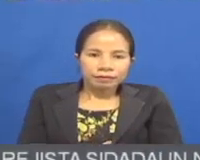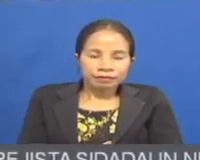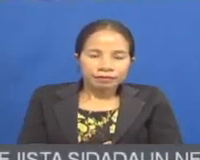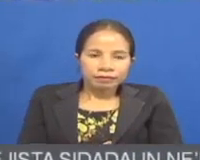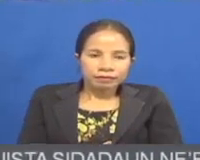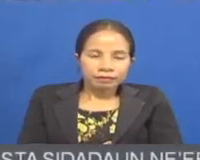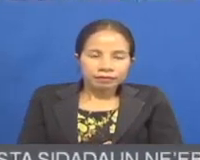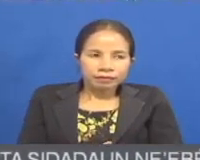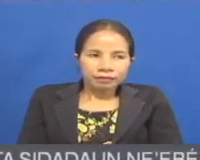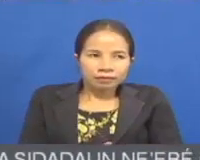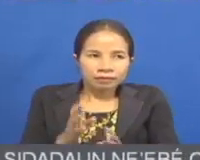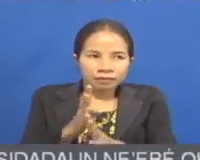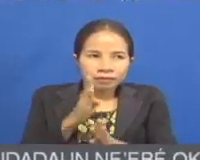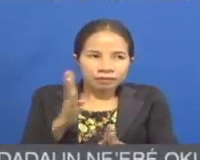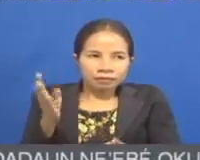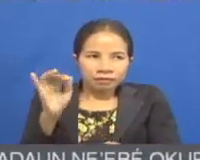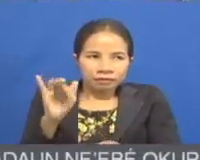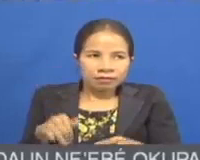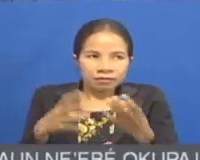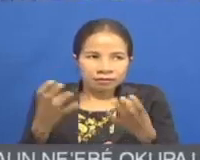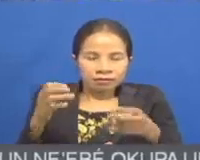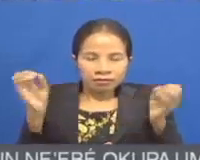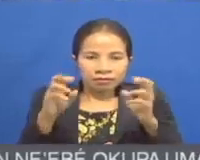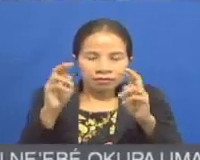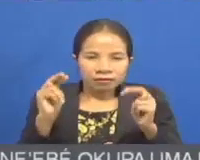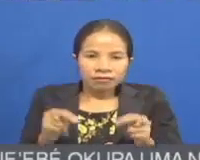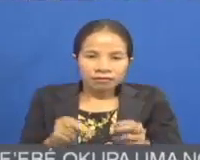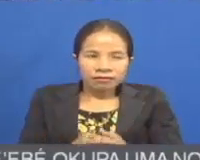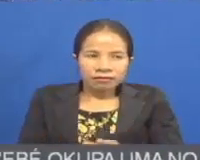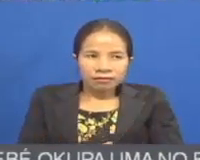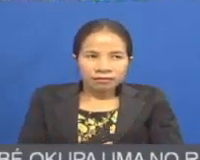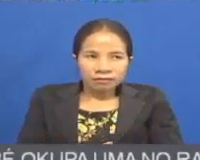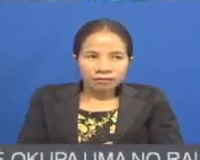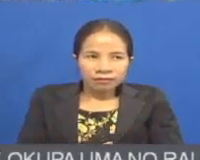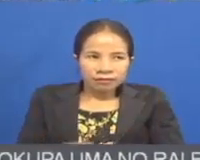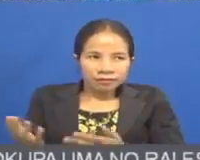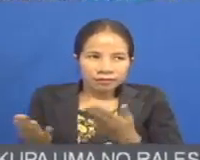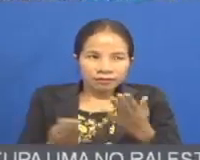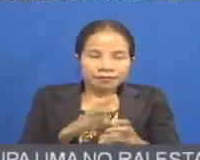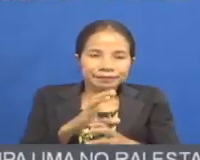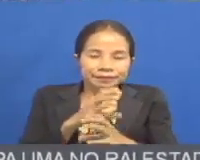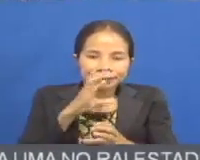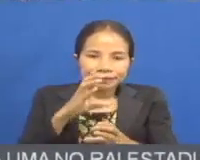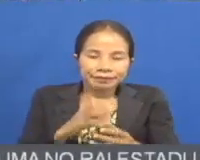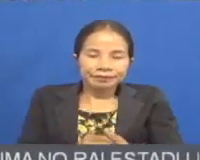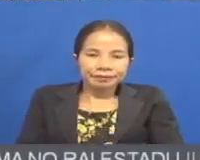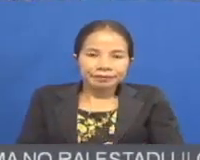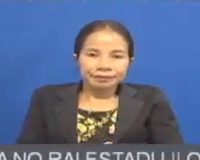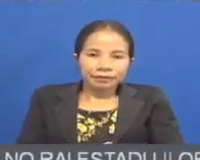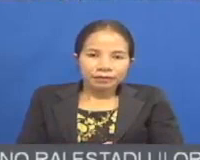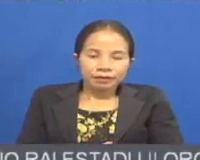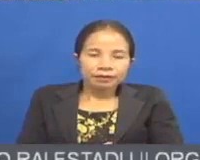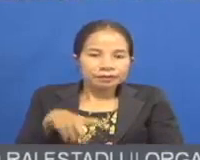motorista sira mi colet ne a cara cala poi se ten ser quando sira lori careta